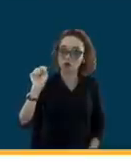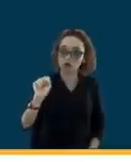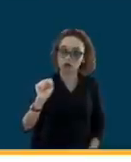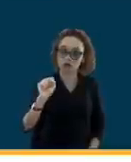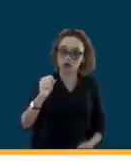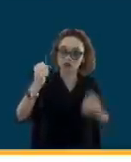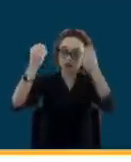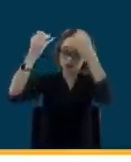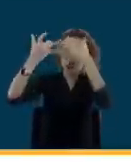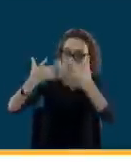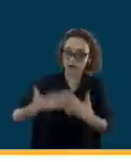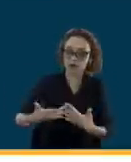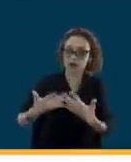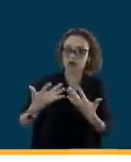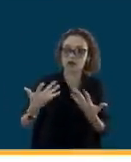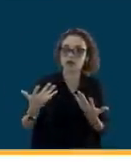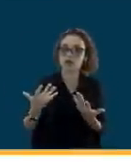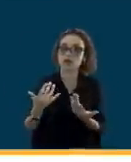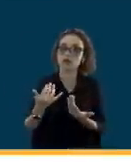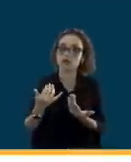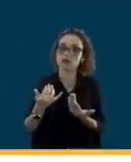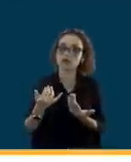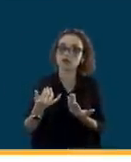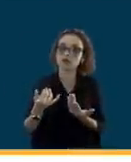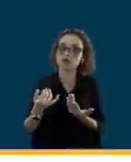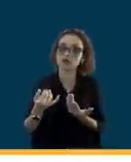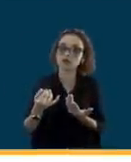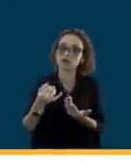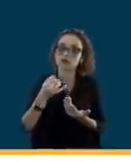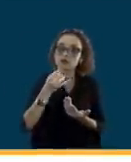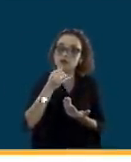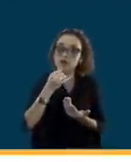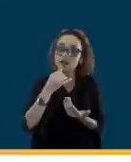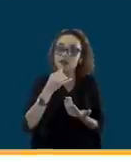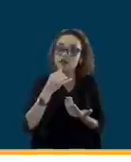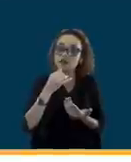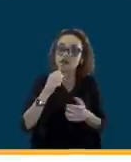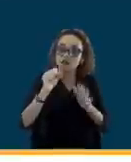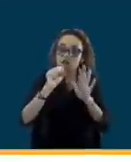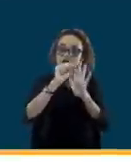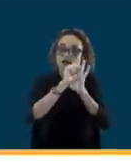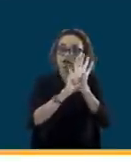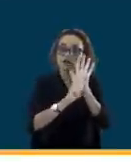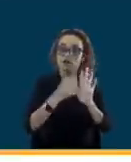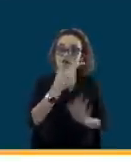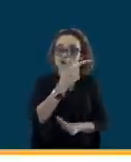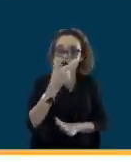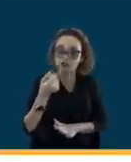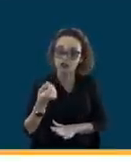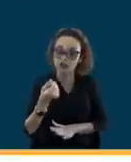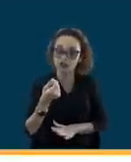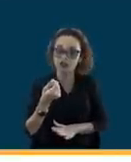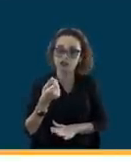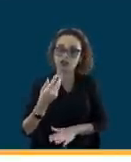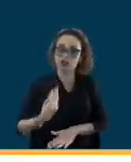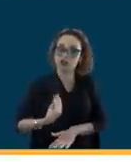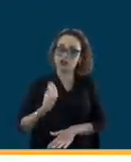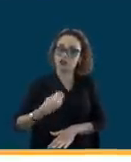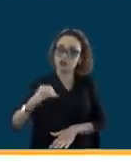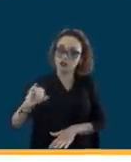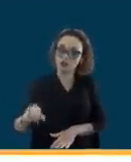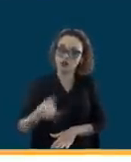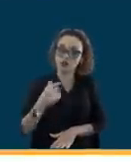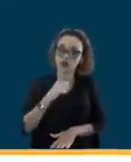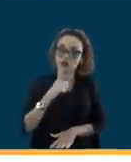explicadores, digamos assim, da primeira metade do século XX, que tiveram a oportunidade,